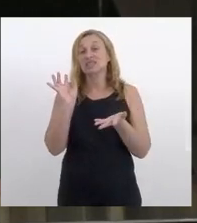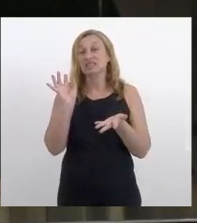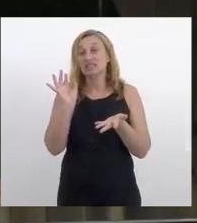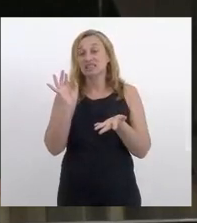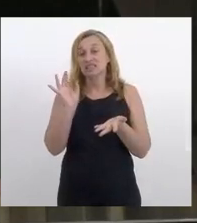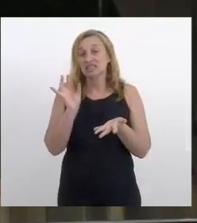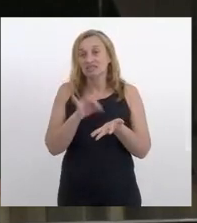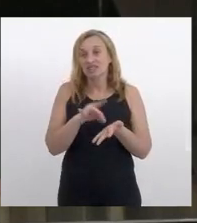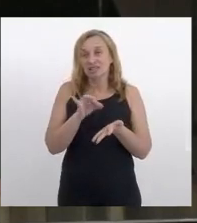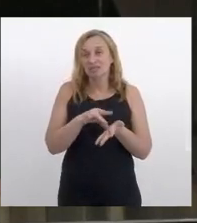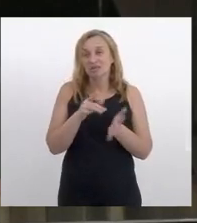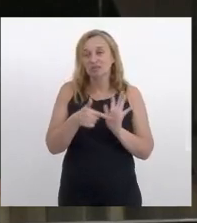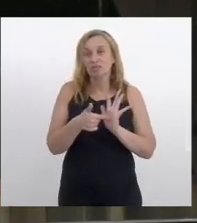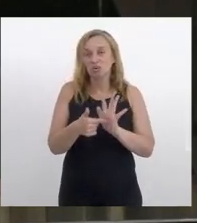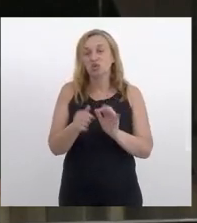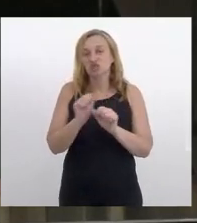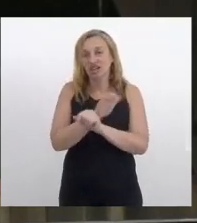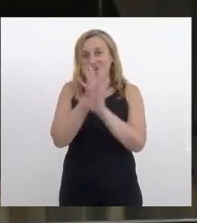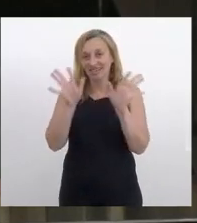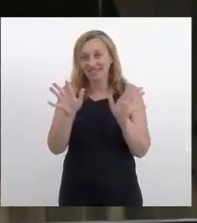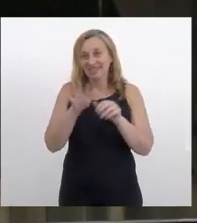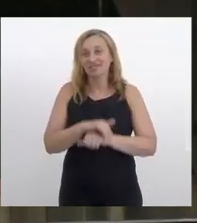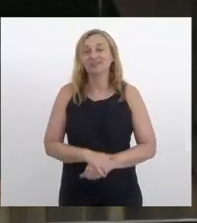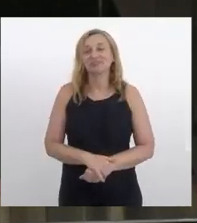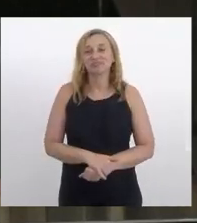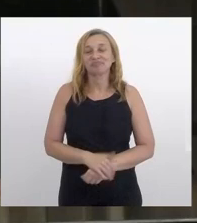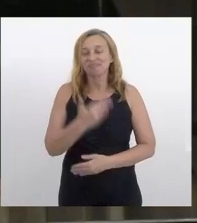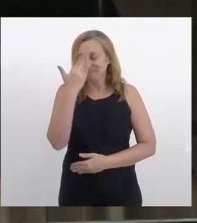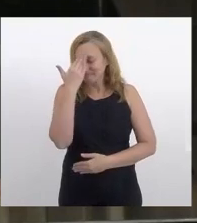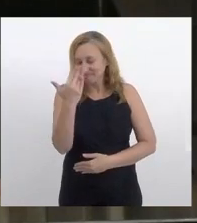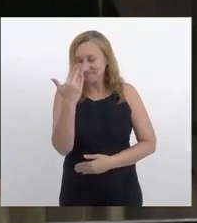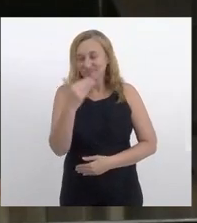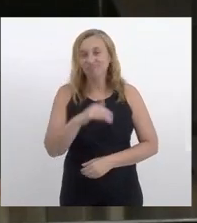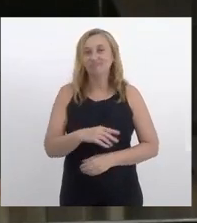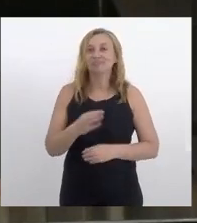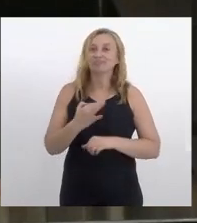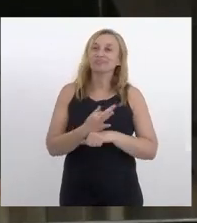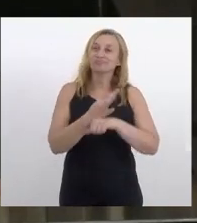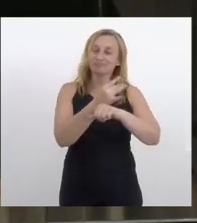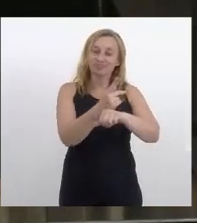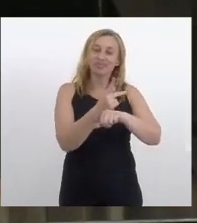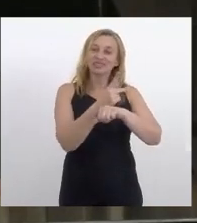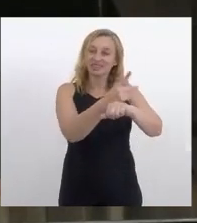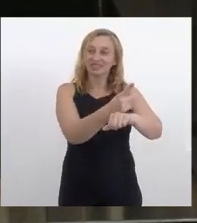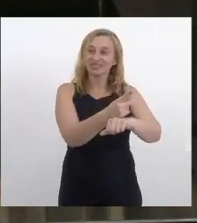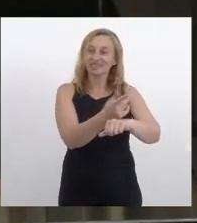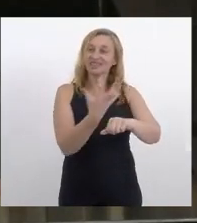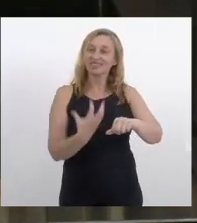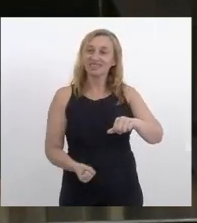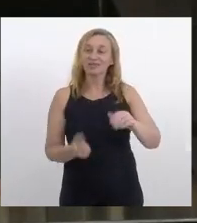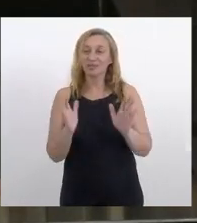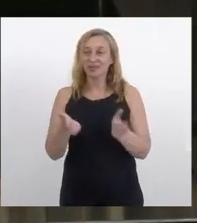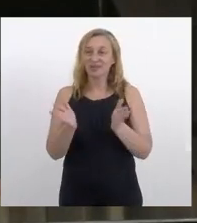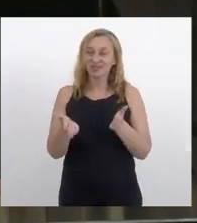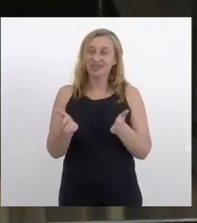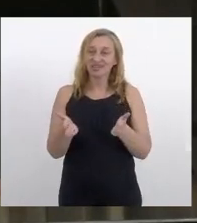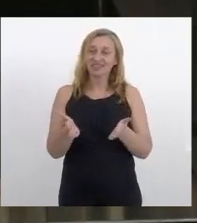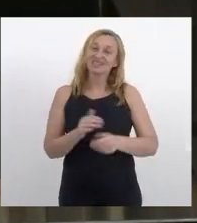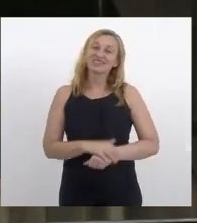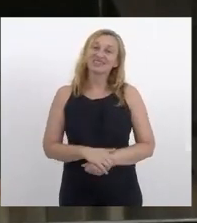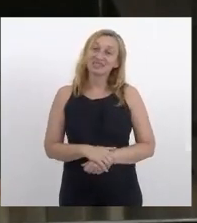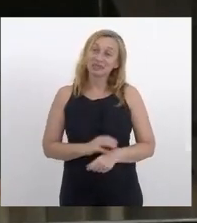isso aparece com muita clareza. Agradeço esse título que recebo agora de benemérito,